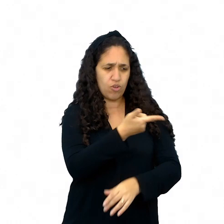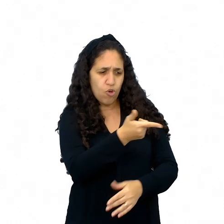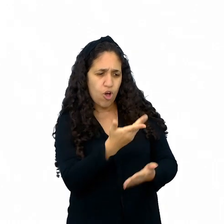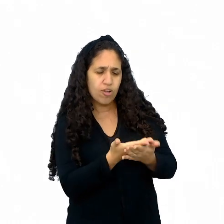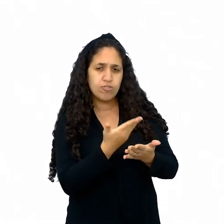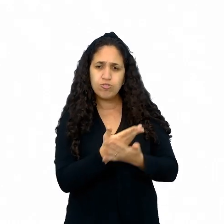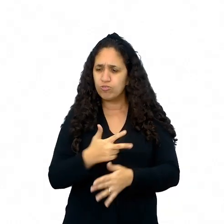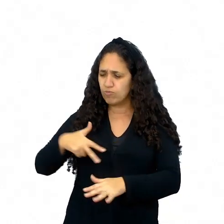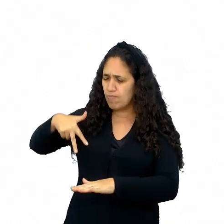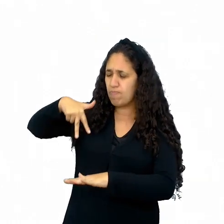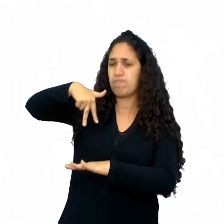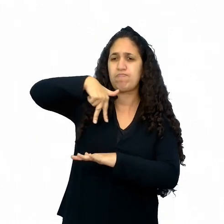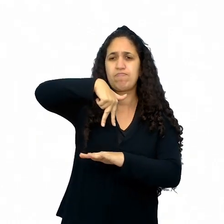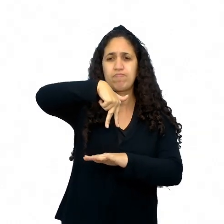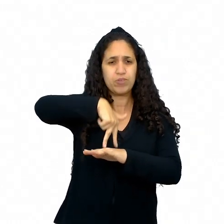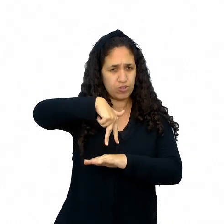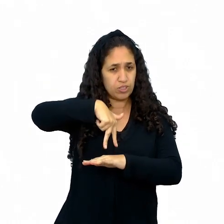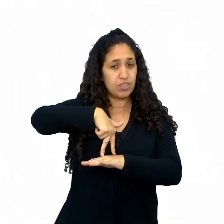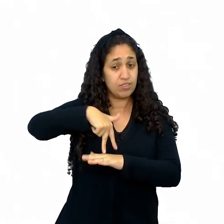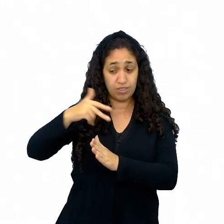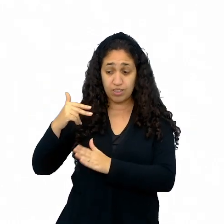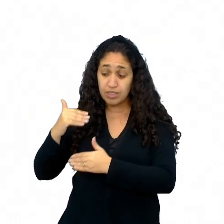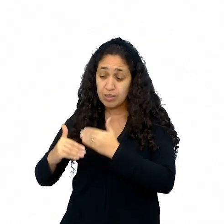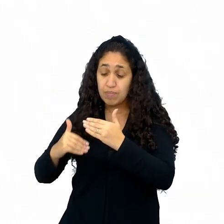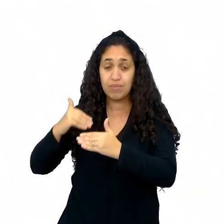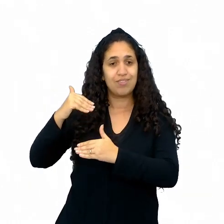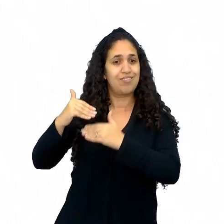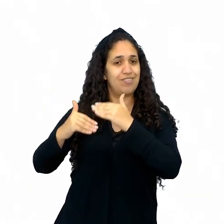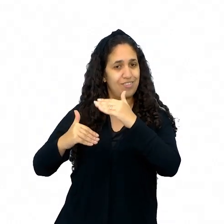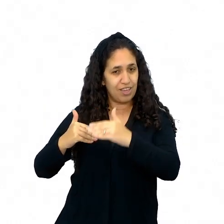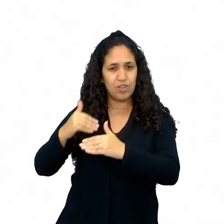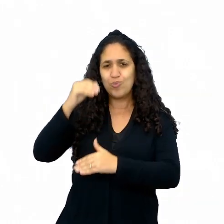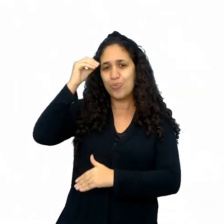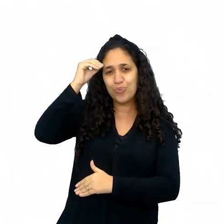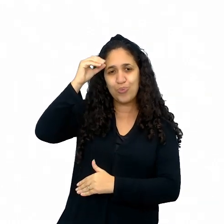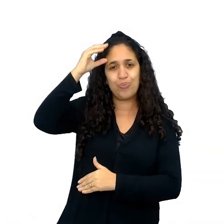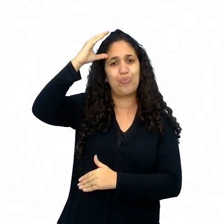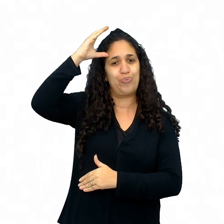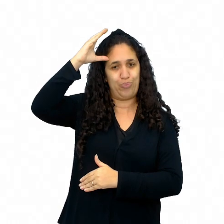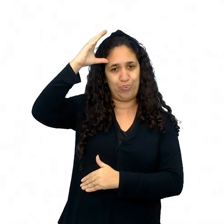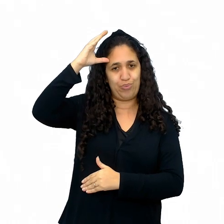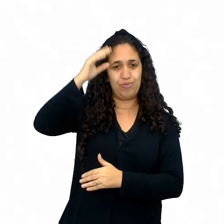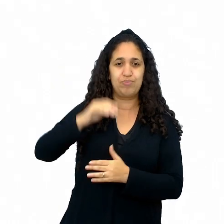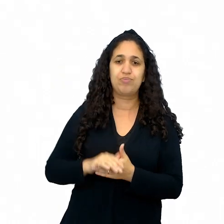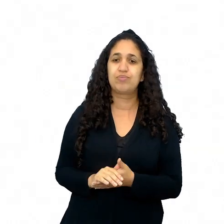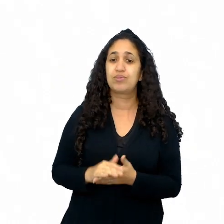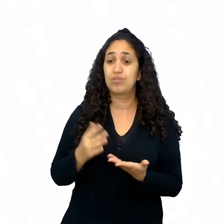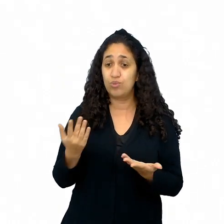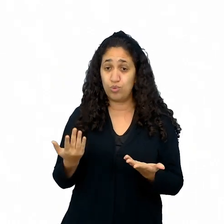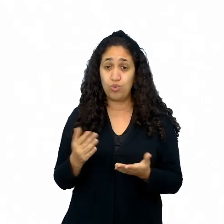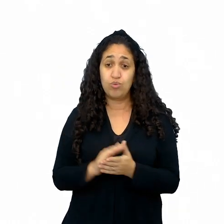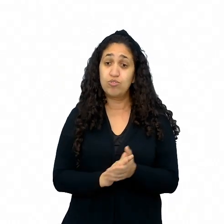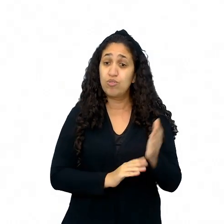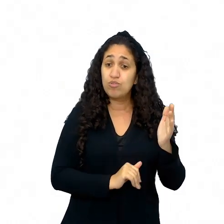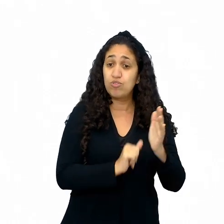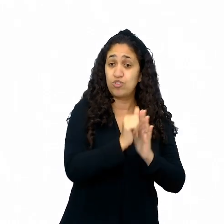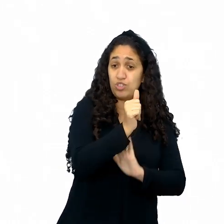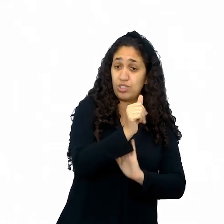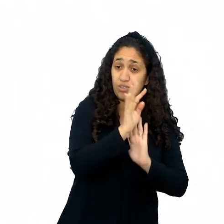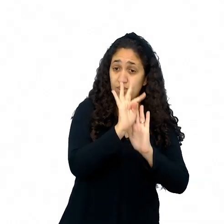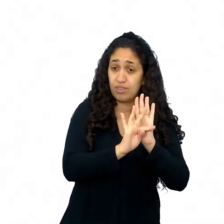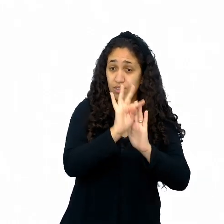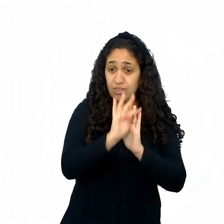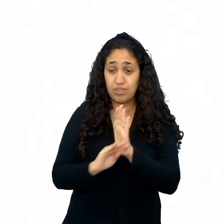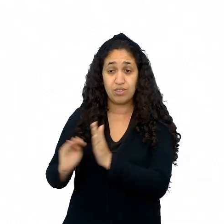se posicione como protagonista nesse processo de construção do conhecimento, a partir dos gêneros textuais indicados